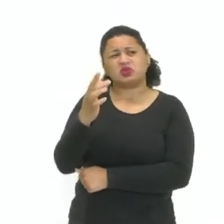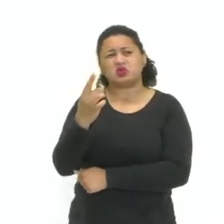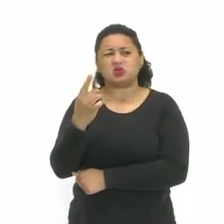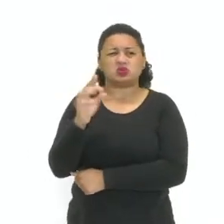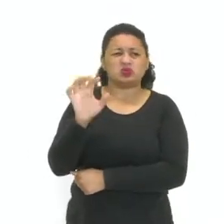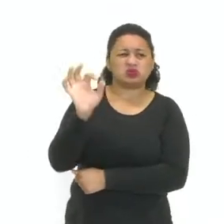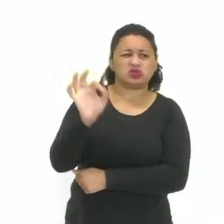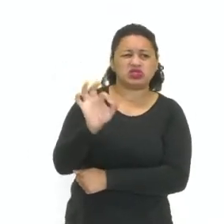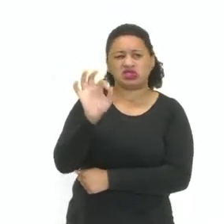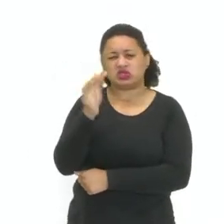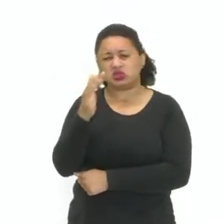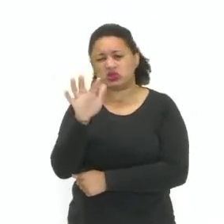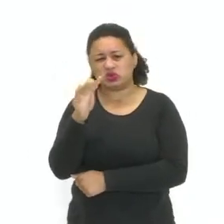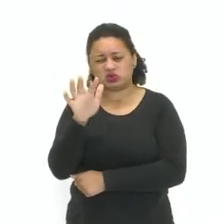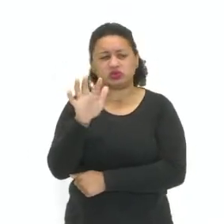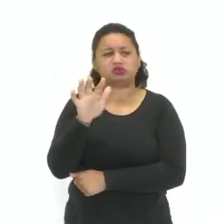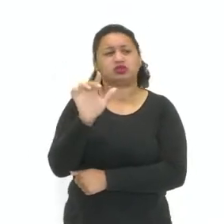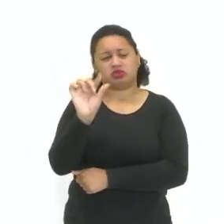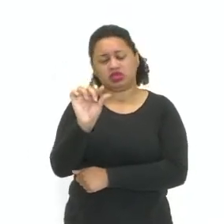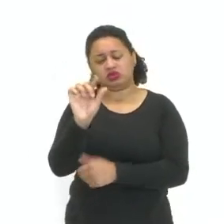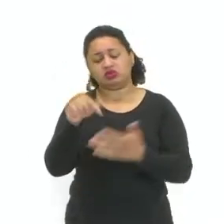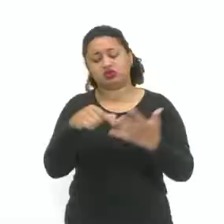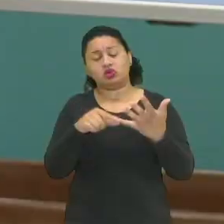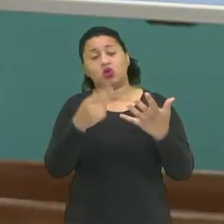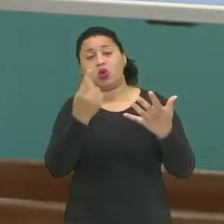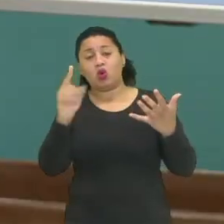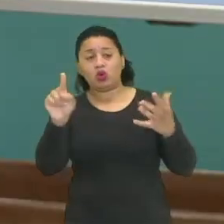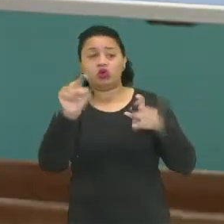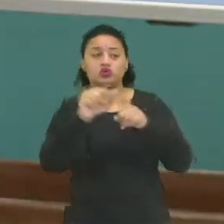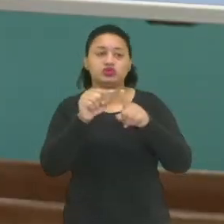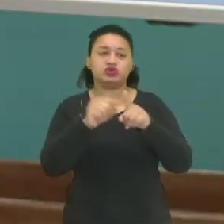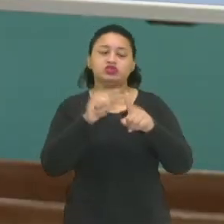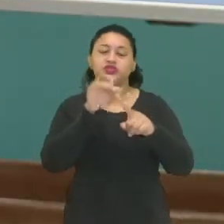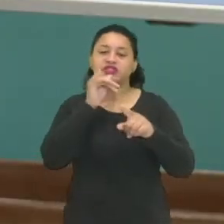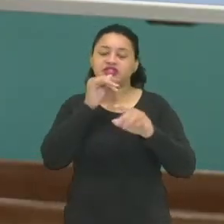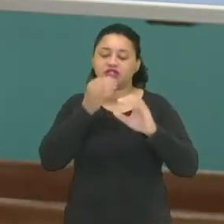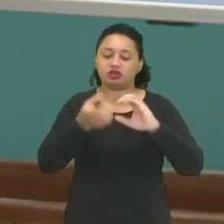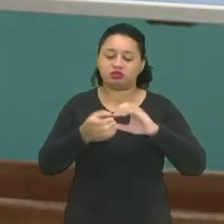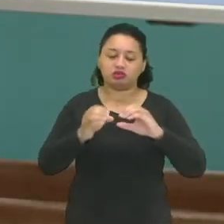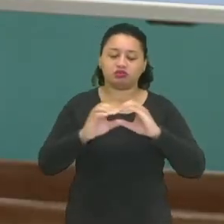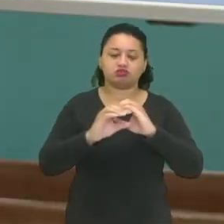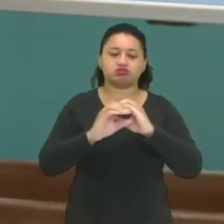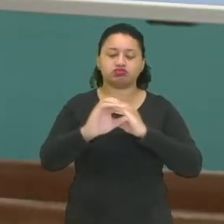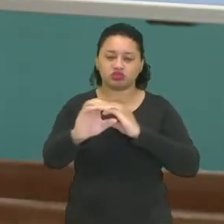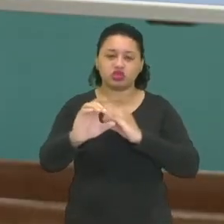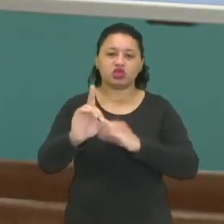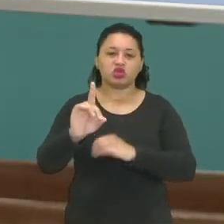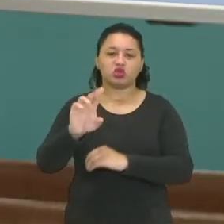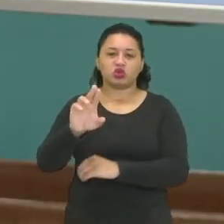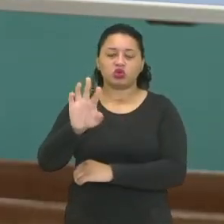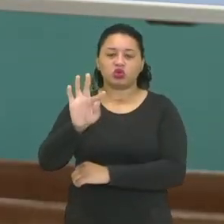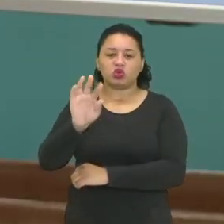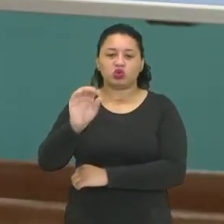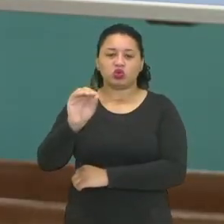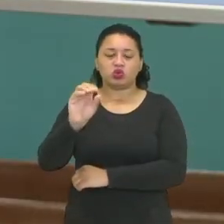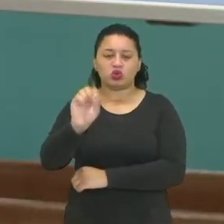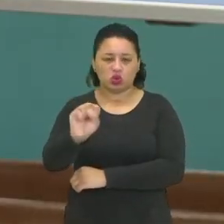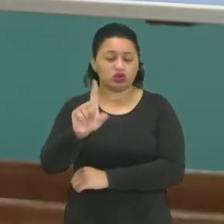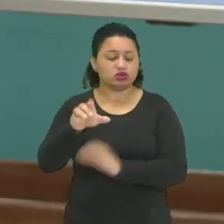momento, menos de 1% aí. E outros tipos, como, por exemplo, as dutovias, transporte por meio de